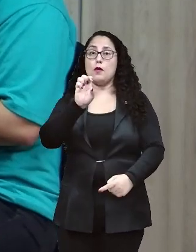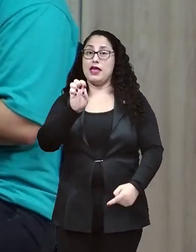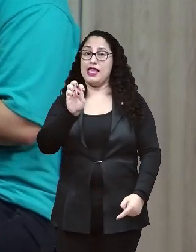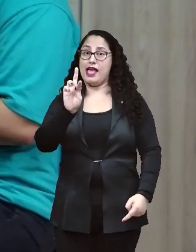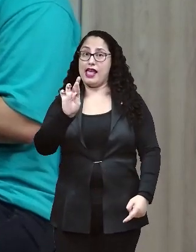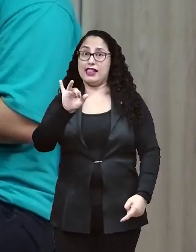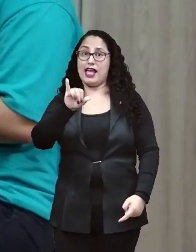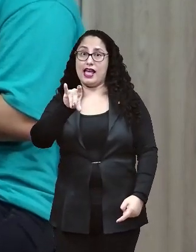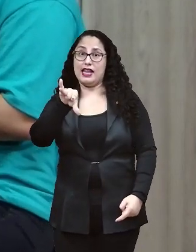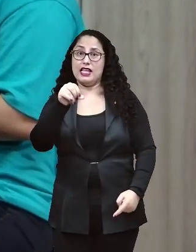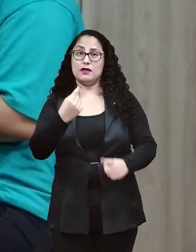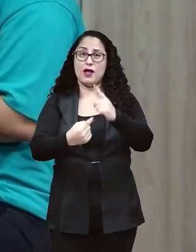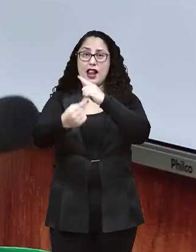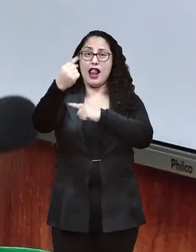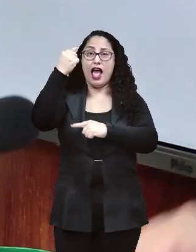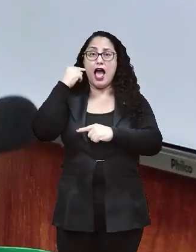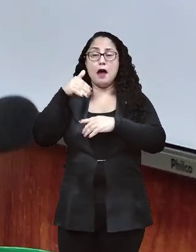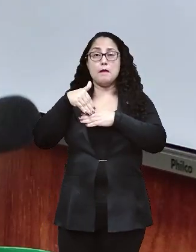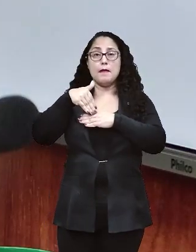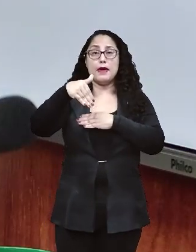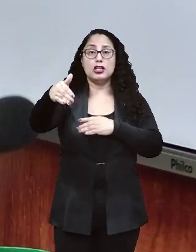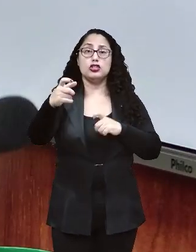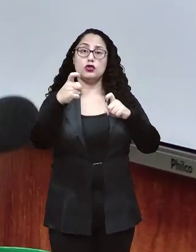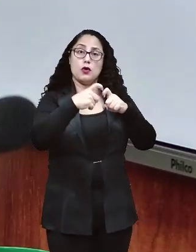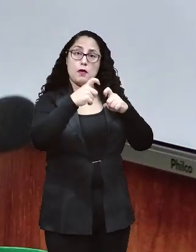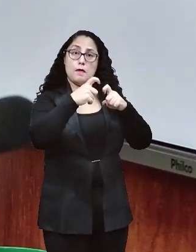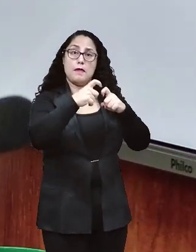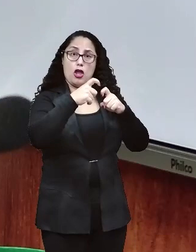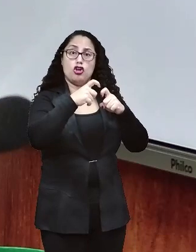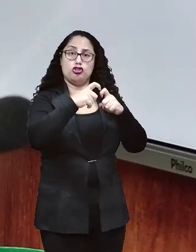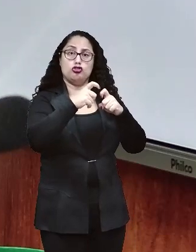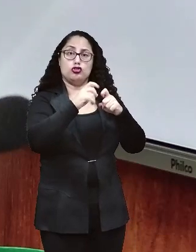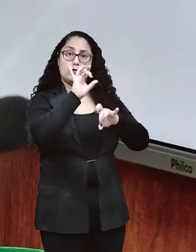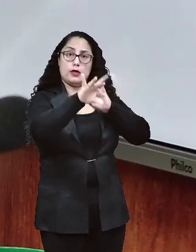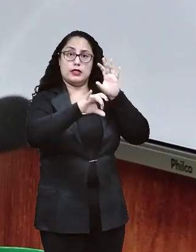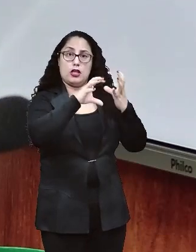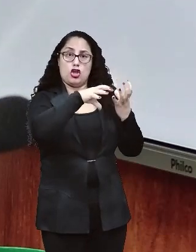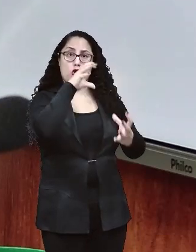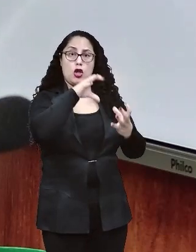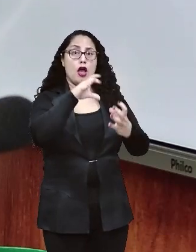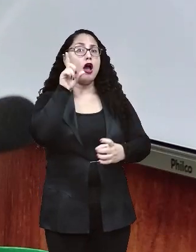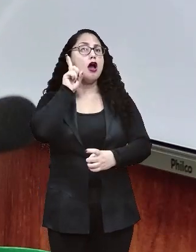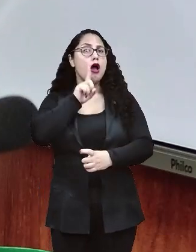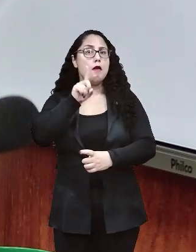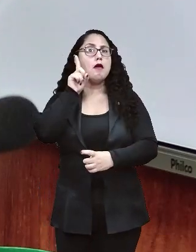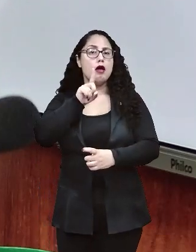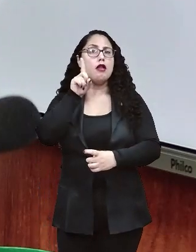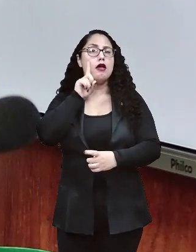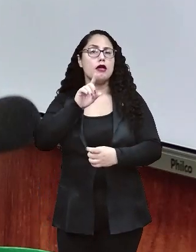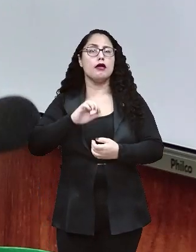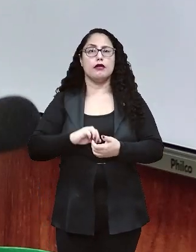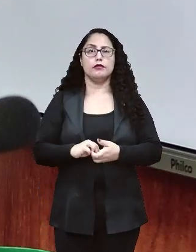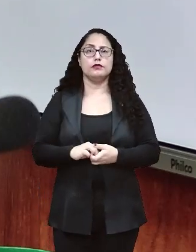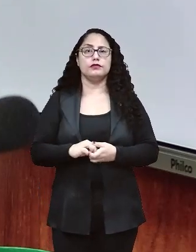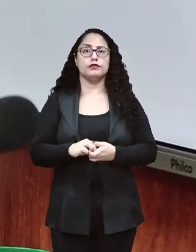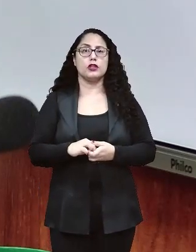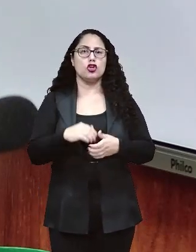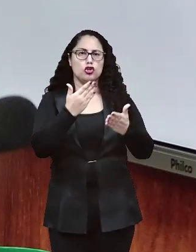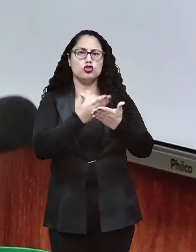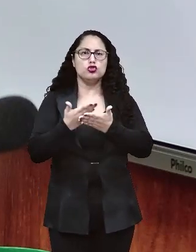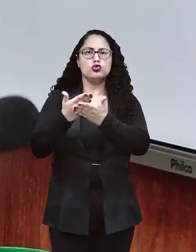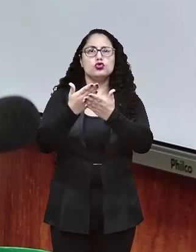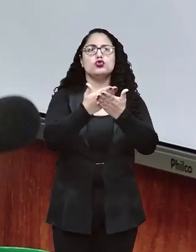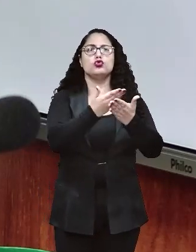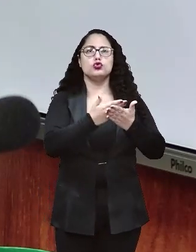etarismo, a origem dele foi através de um geriatra norte-americano, né? Que em seus estudos